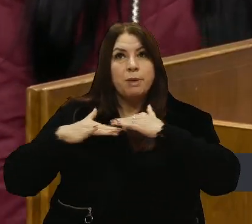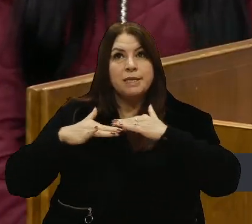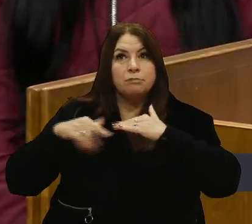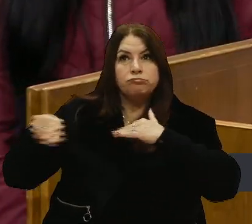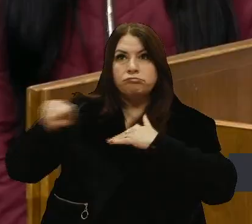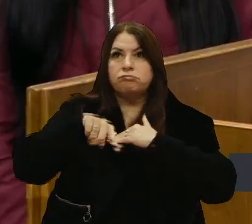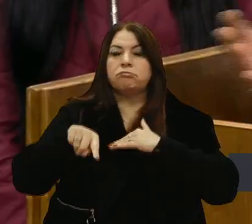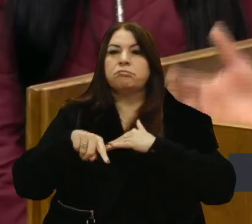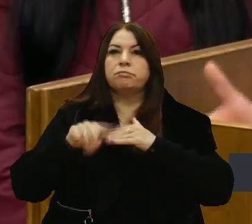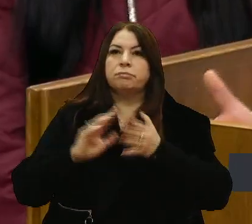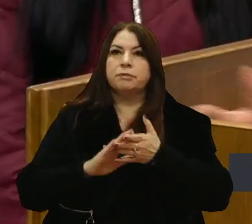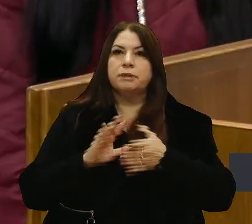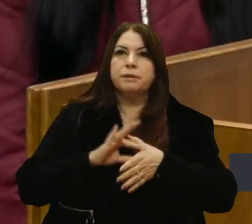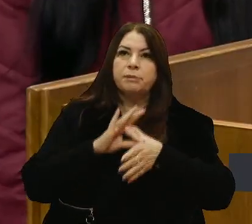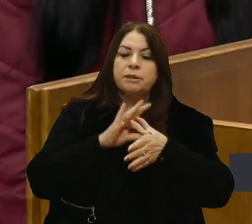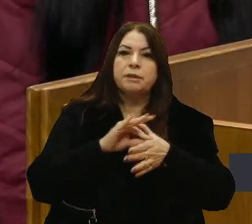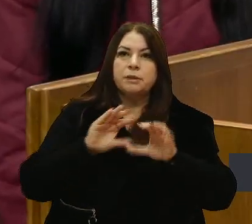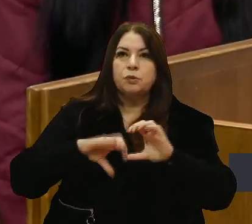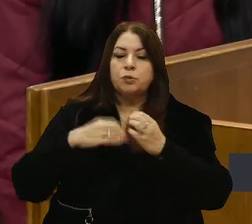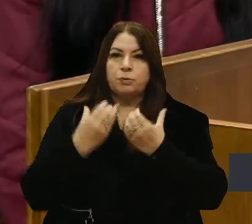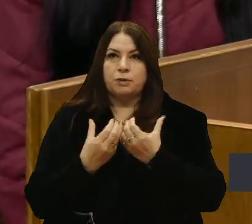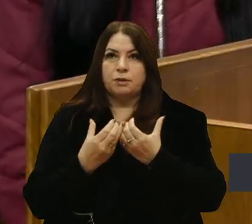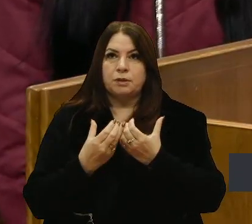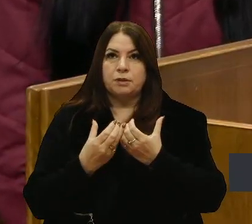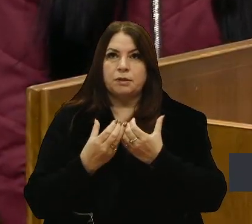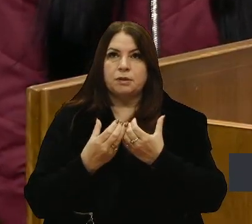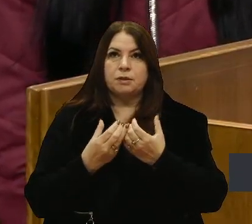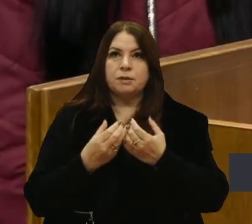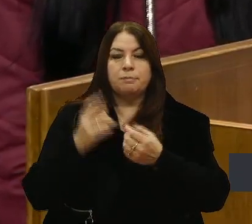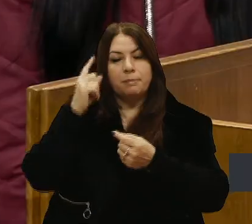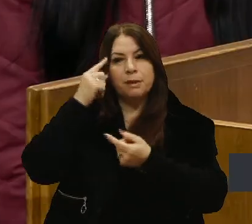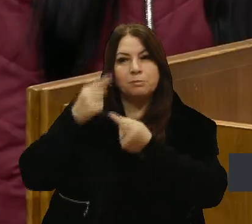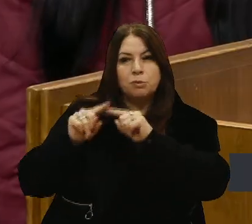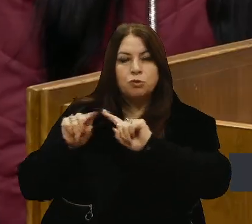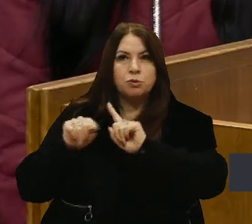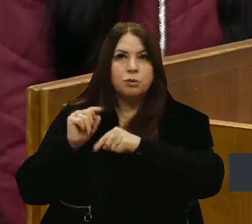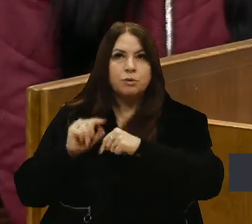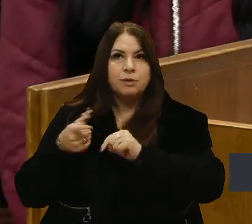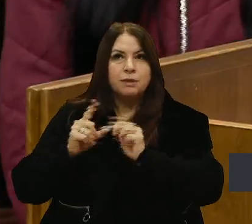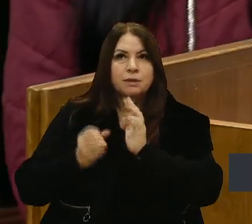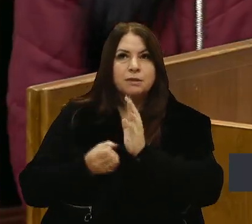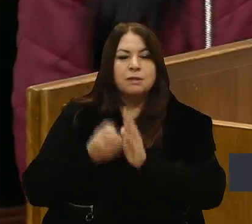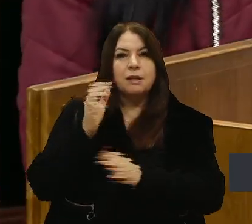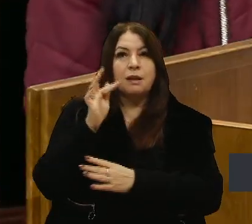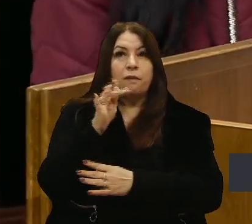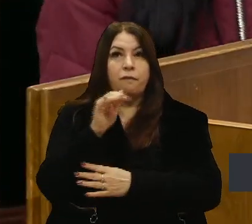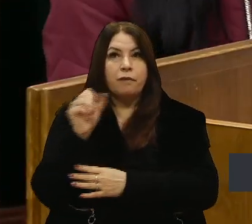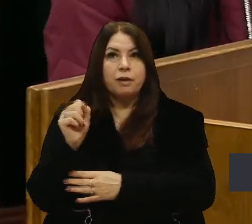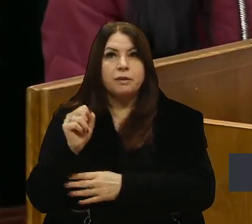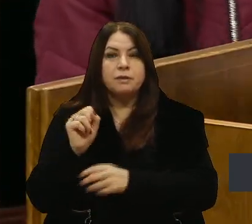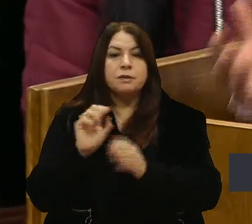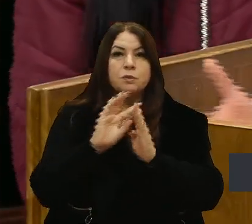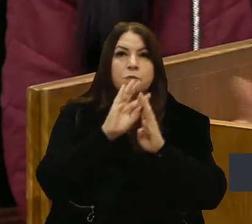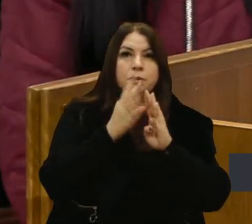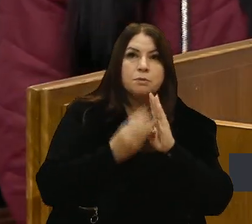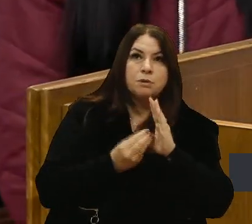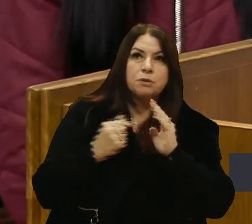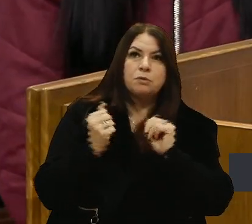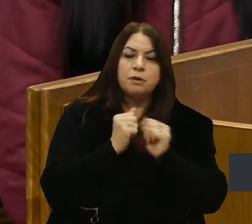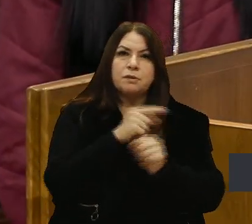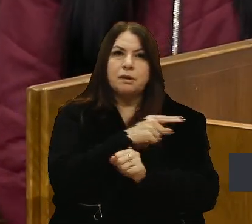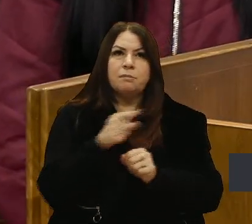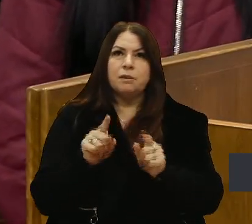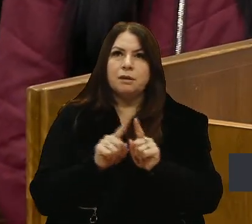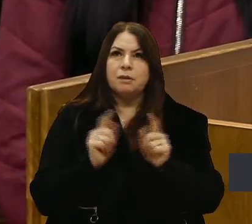mobilização de lideranças comunitárias e uma articulação da antiga Fundação de Assistência com a SAMAI, foi